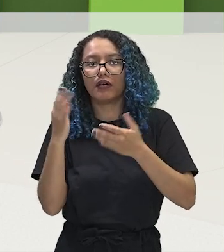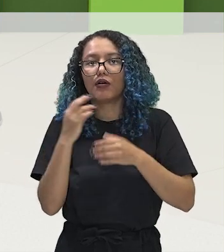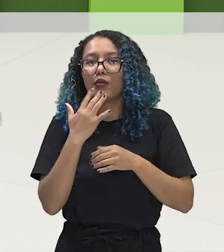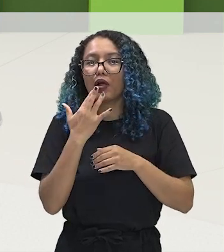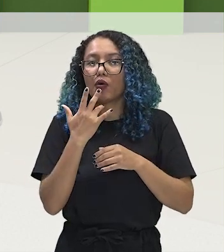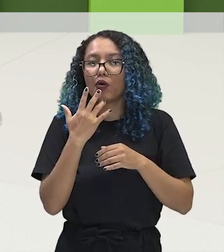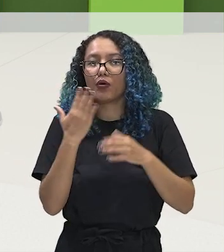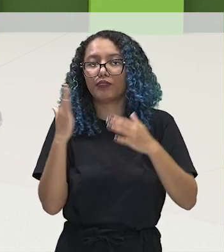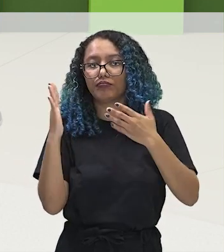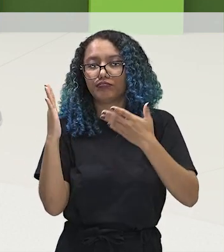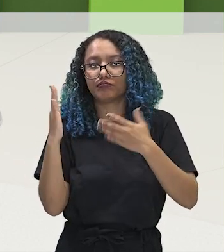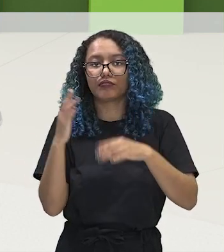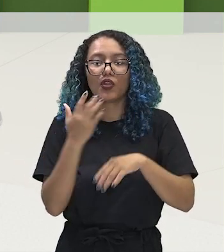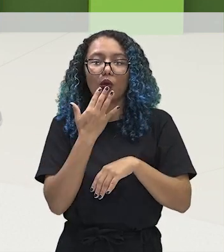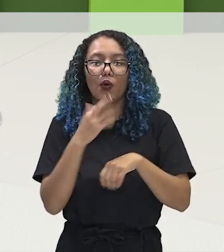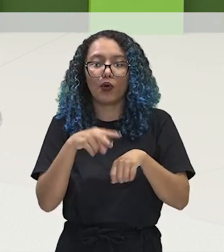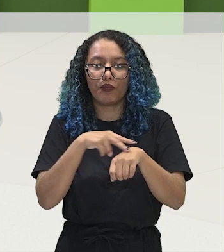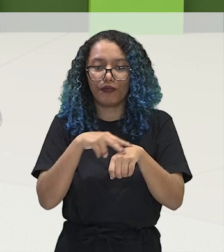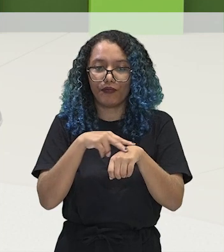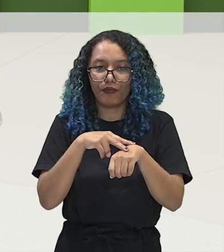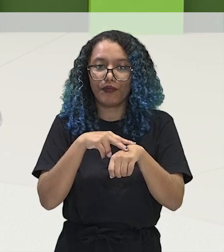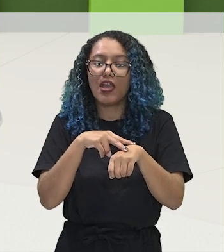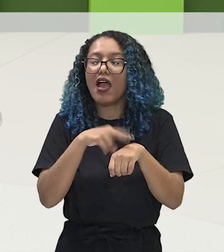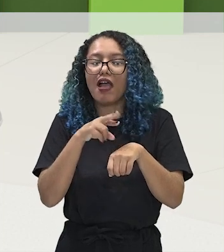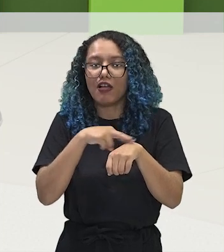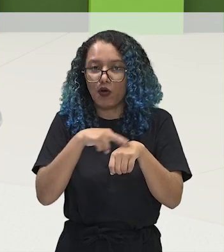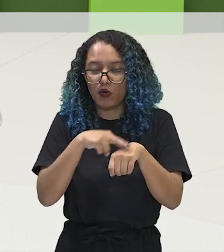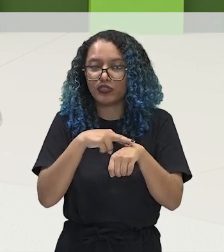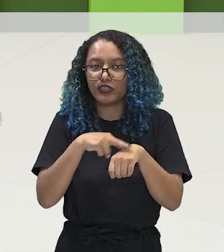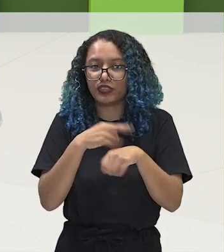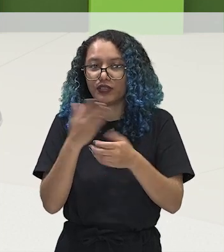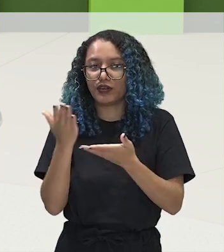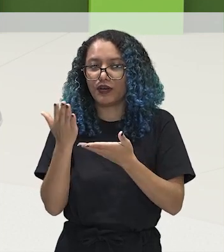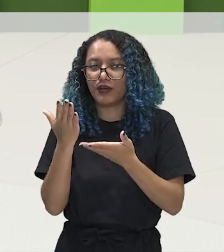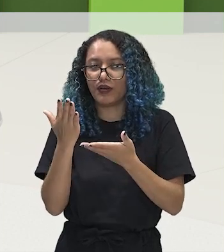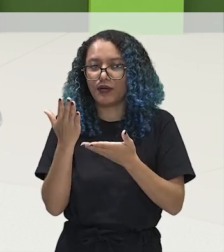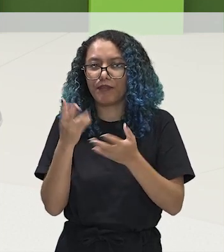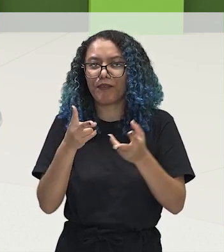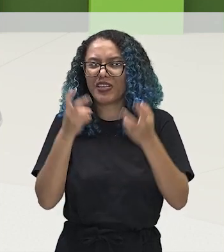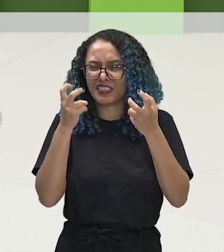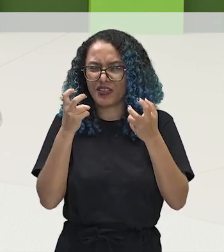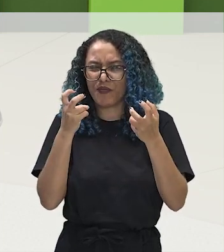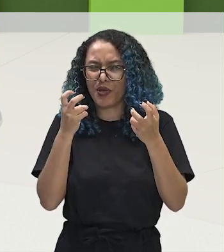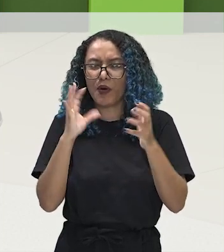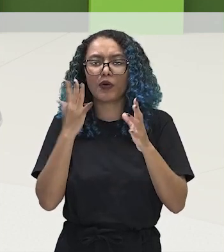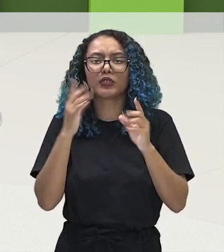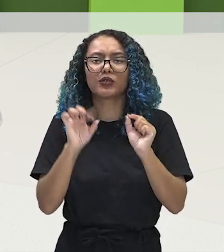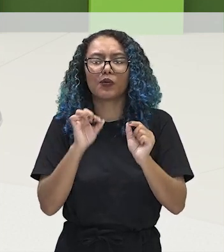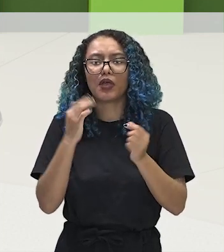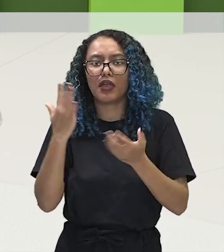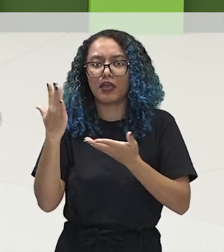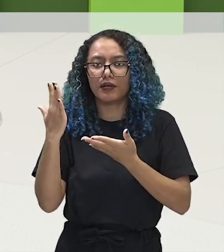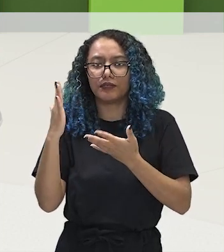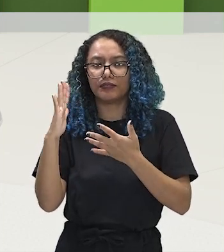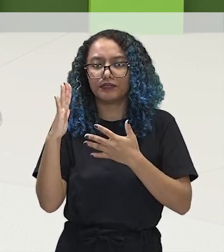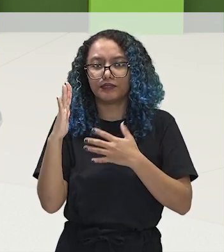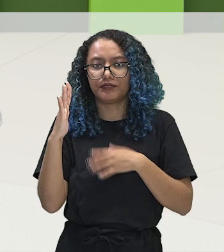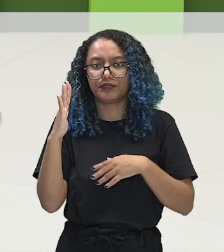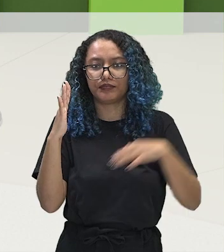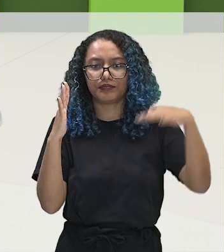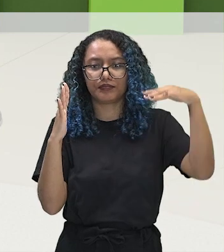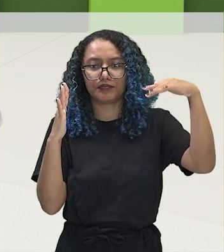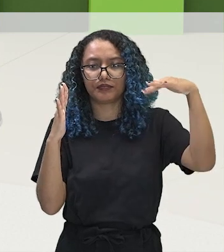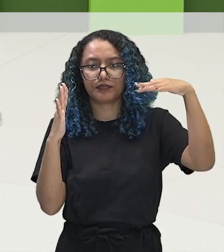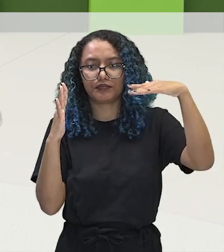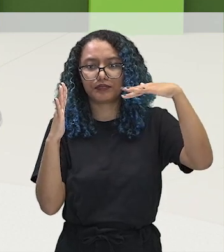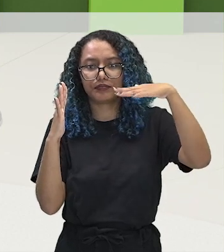aqui, ó, violeta. Dá só uma olhada no que acabou de acontecer agora. Nesse momento, a luz,